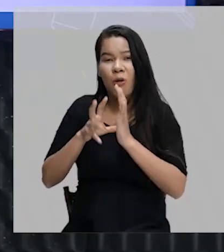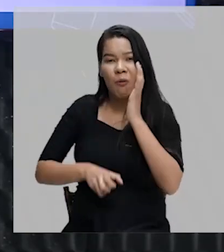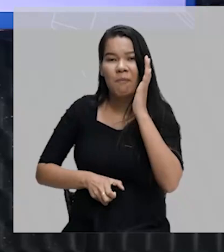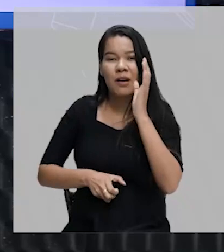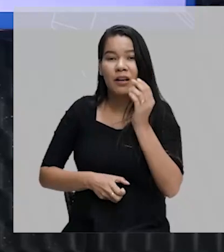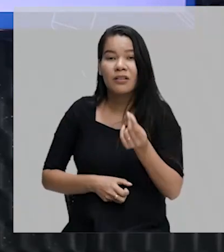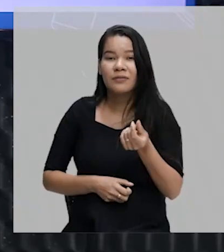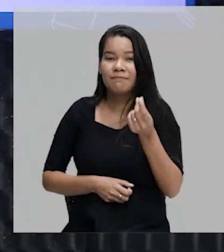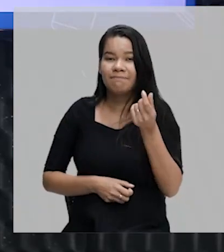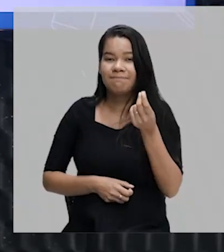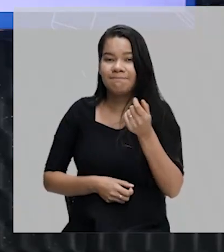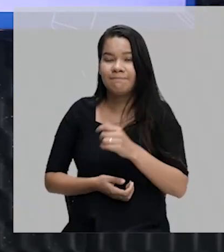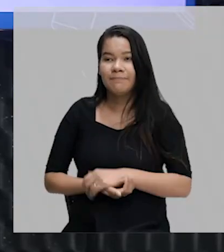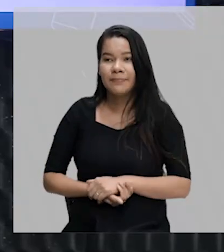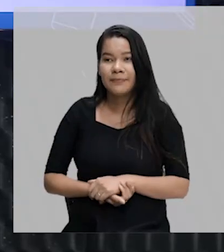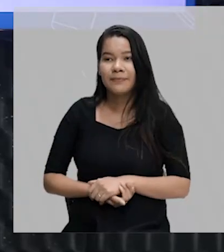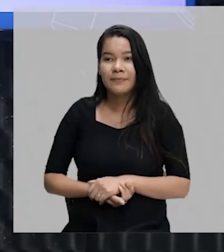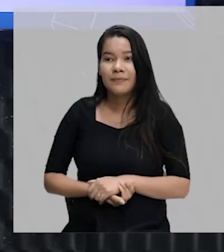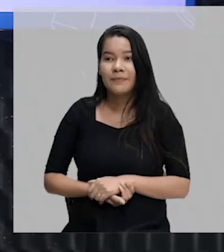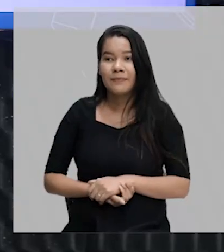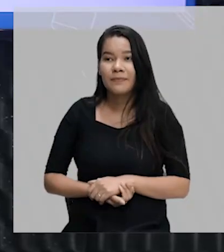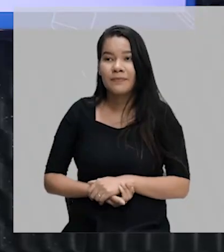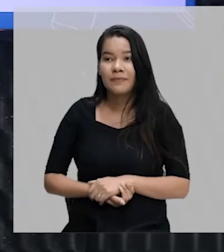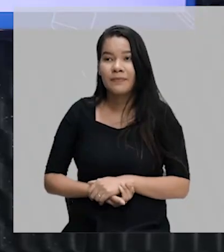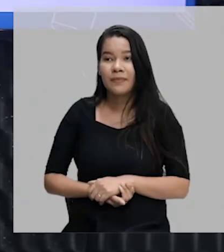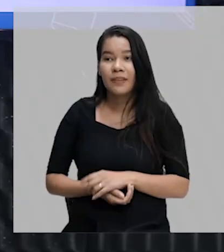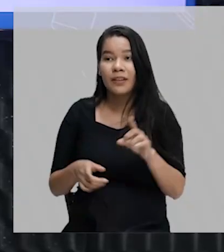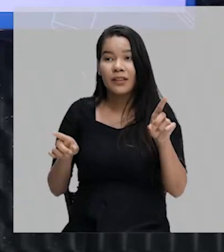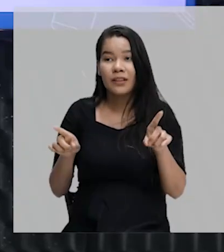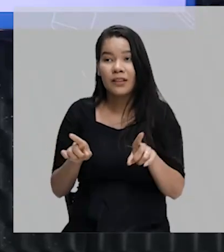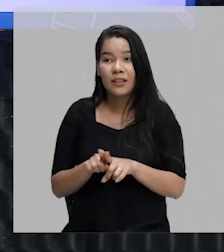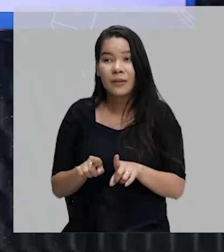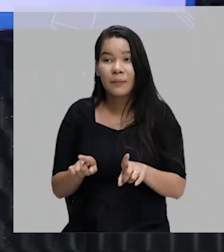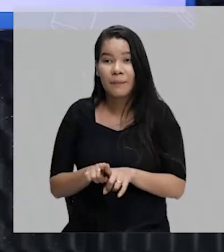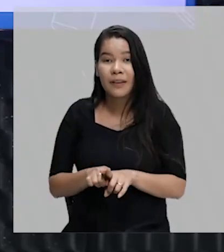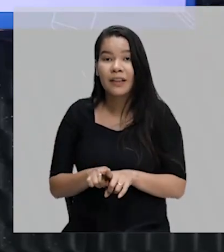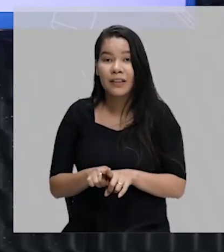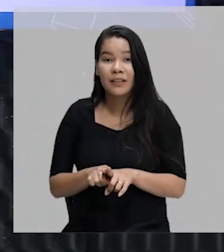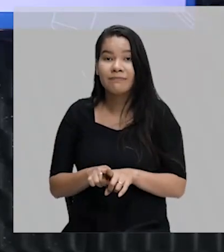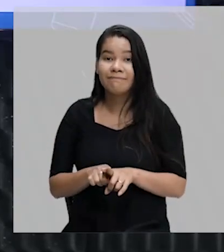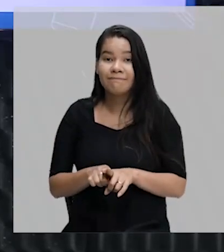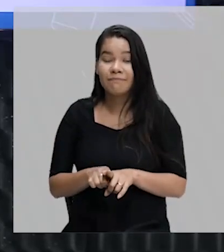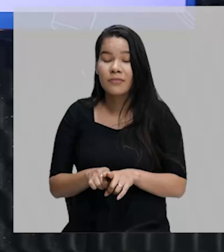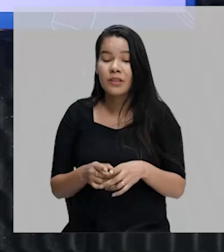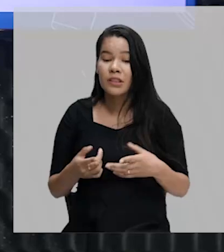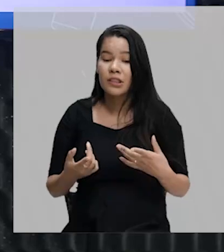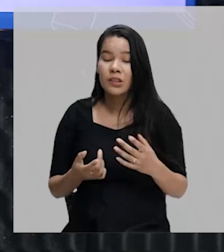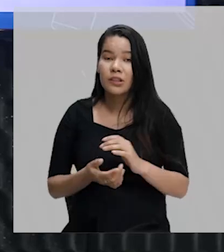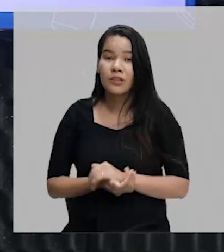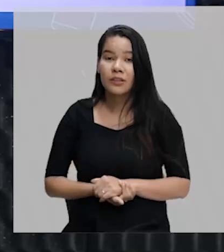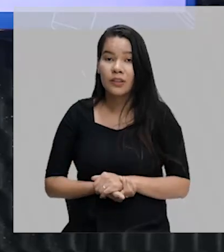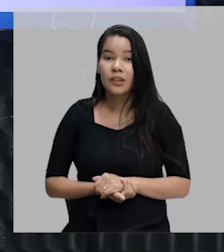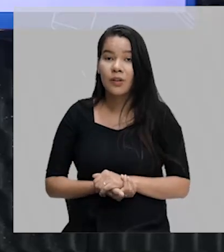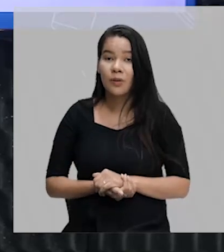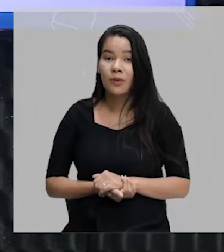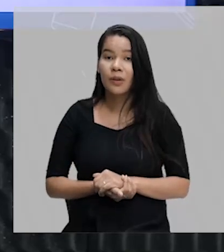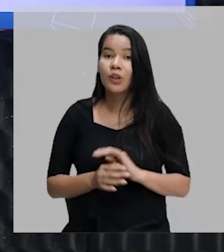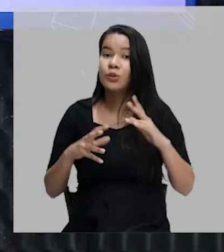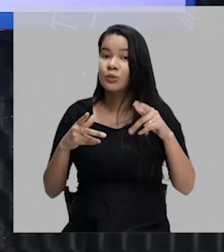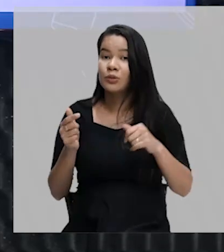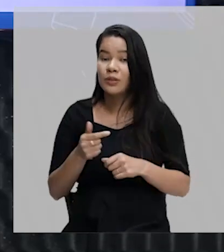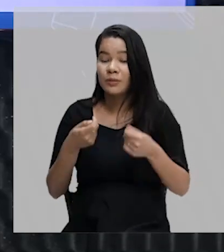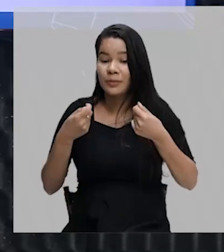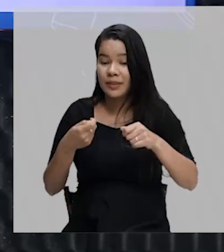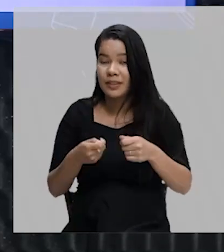né? Para instigar a pessoa na questão do sexo, tá? Então, isso tudo tem que ser muito